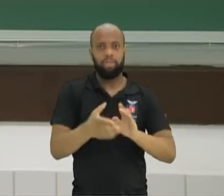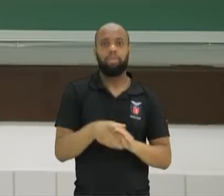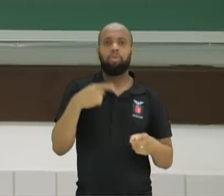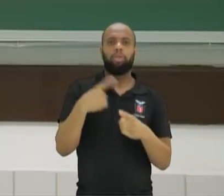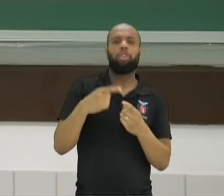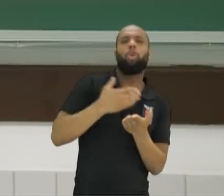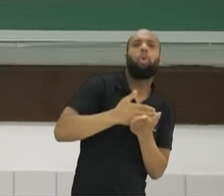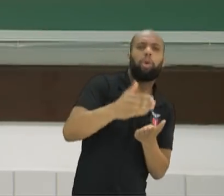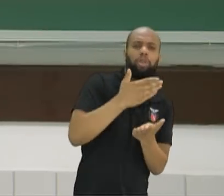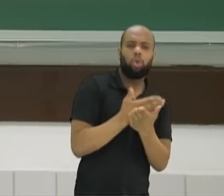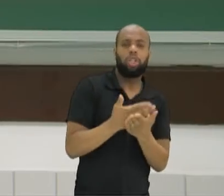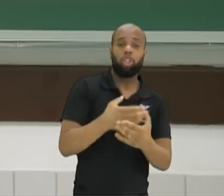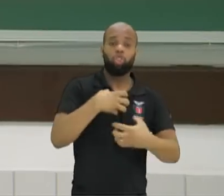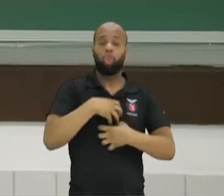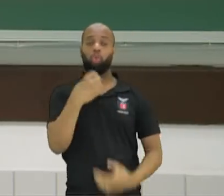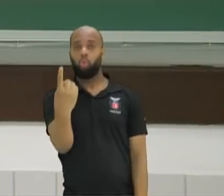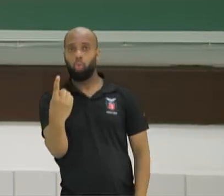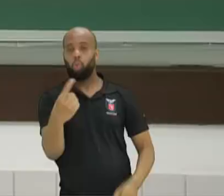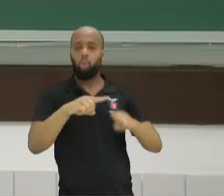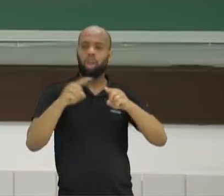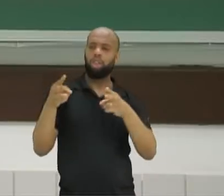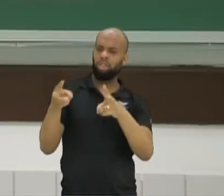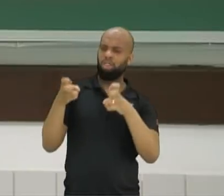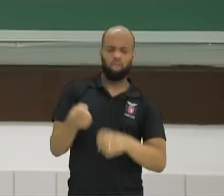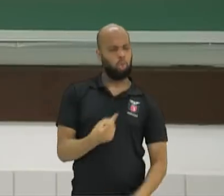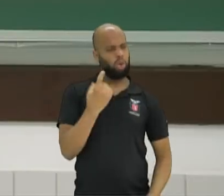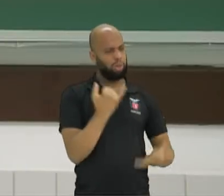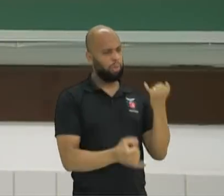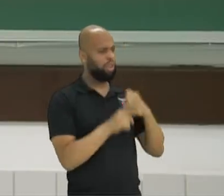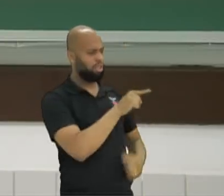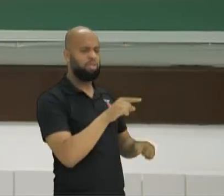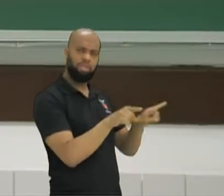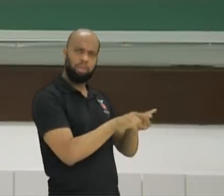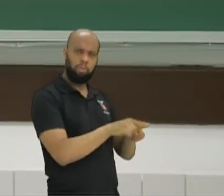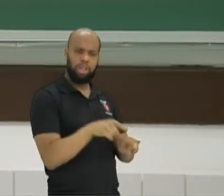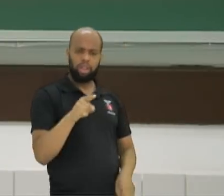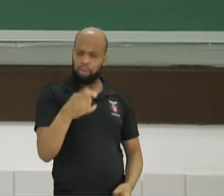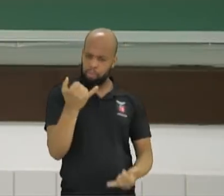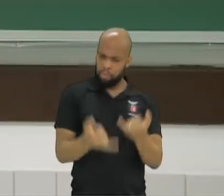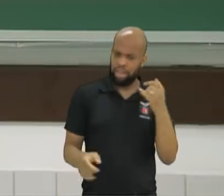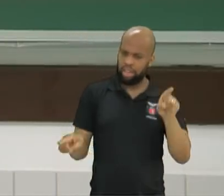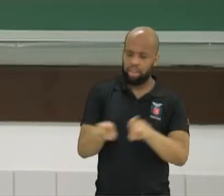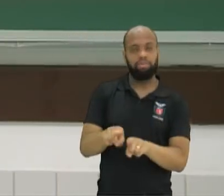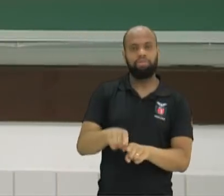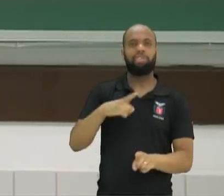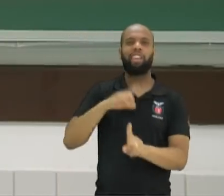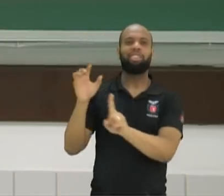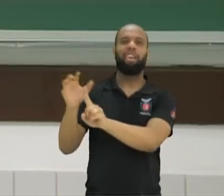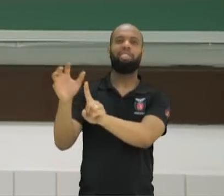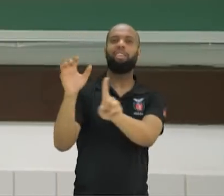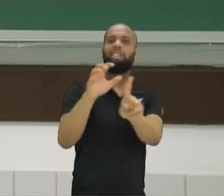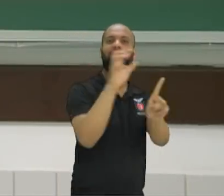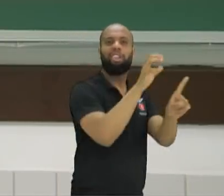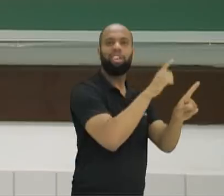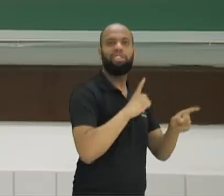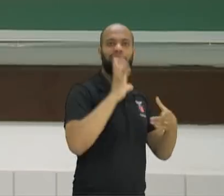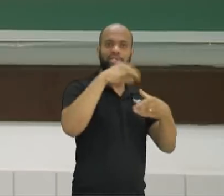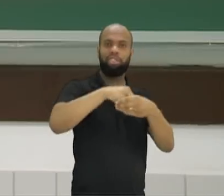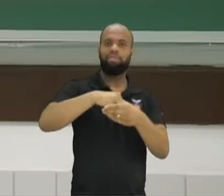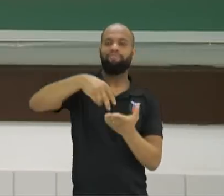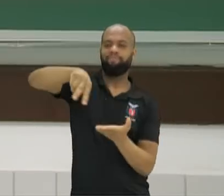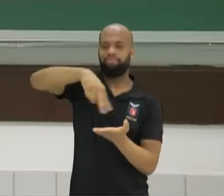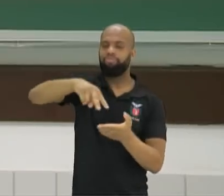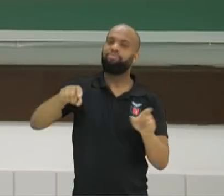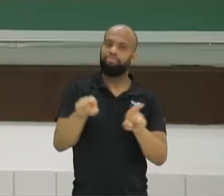gente começa a estudar um estilo e percebe que ele influencia outros estilos e também é influenciado por